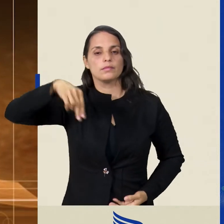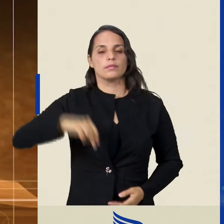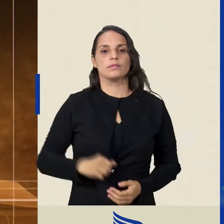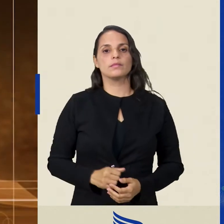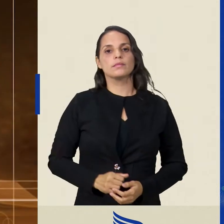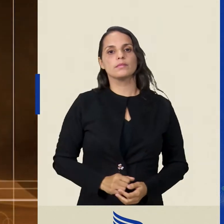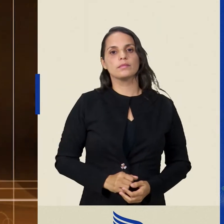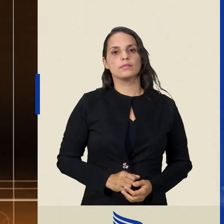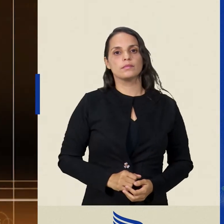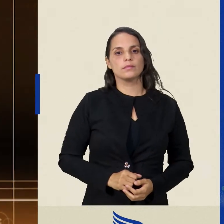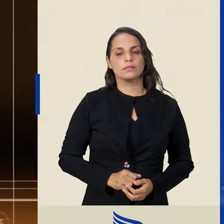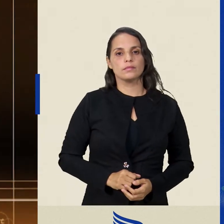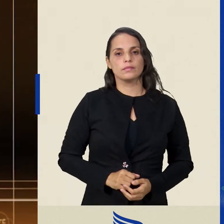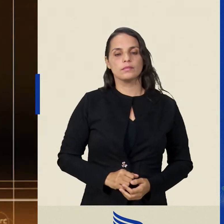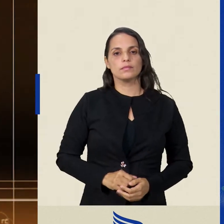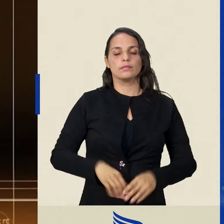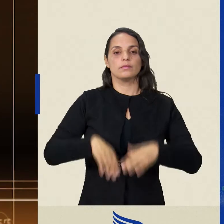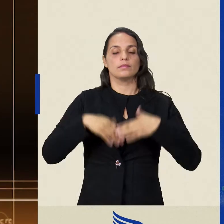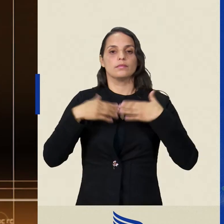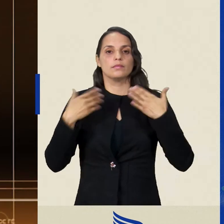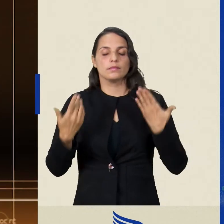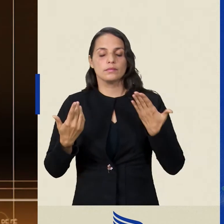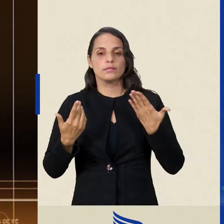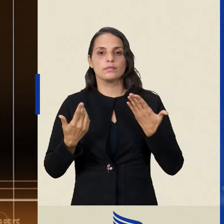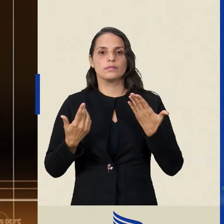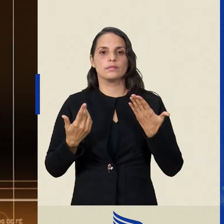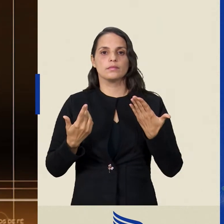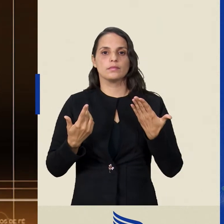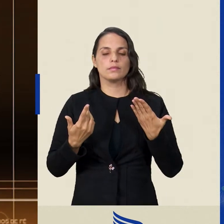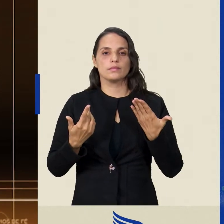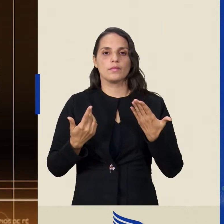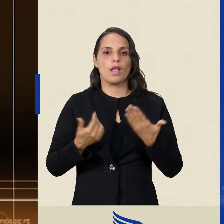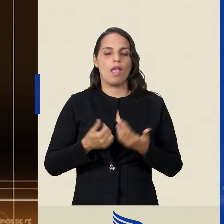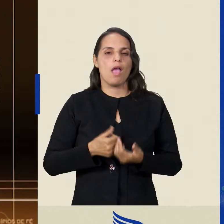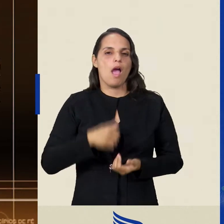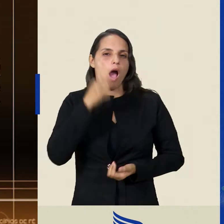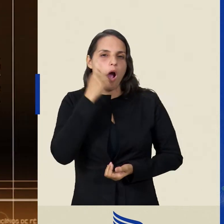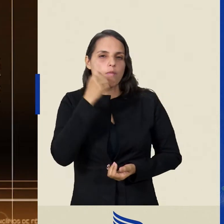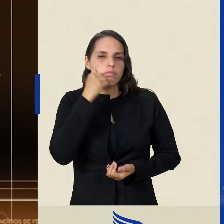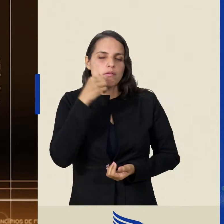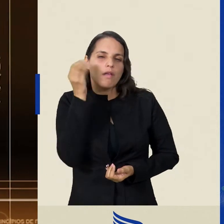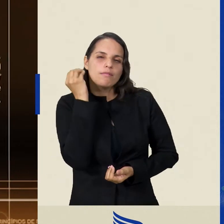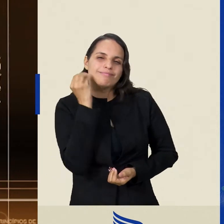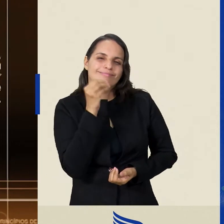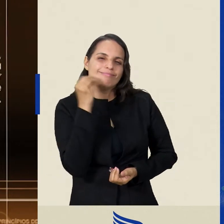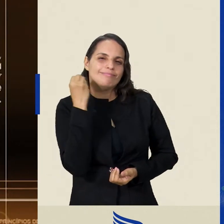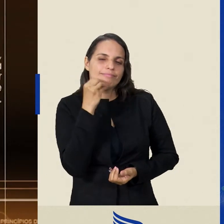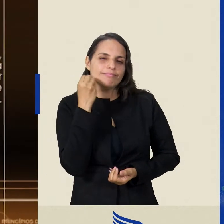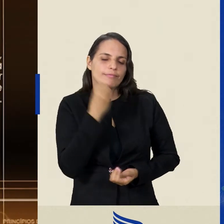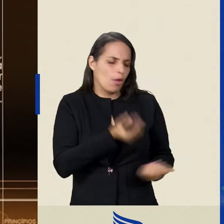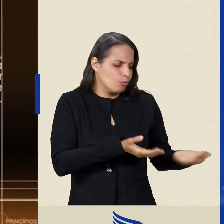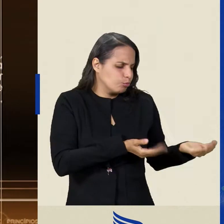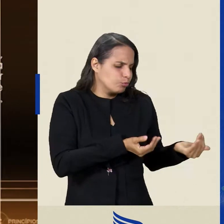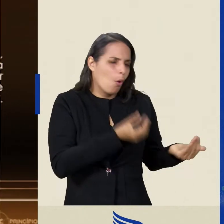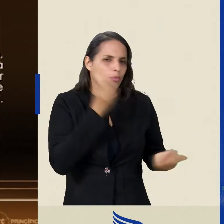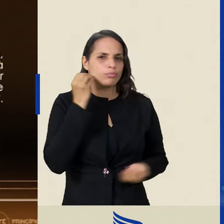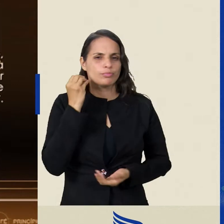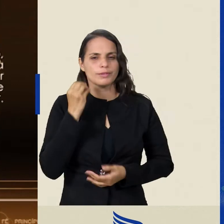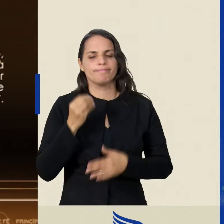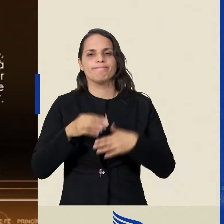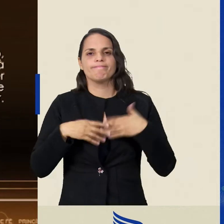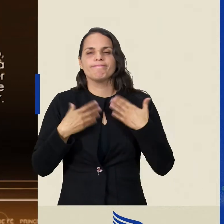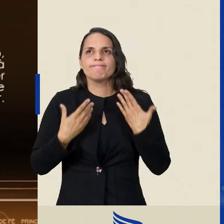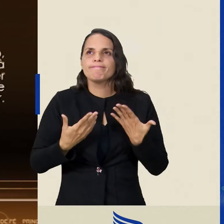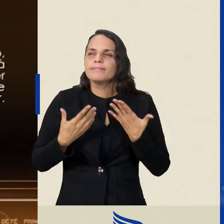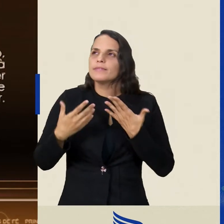versículo 7. Dentro de um momento, aquela débil, fraca menina foi levada à sua